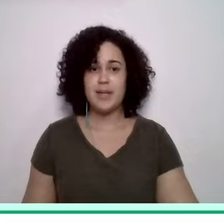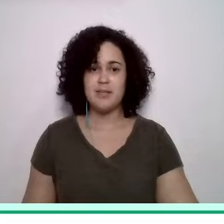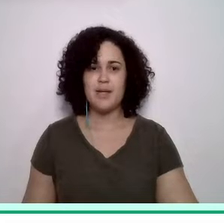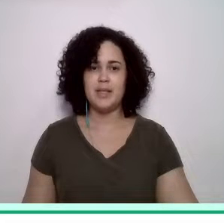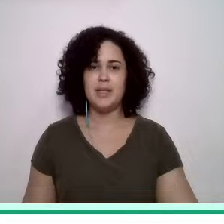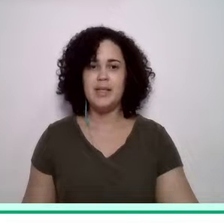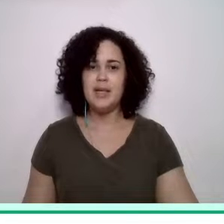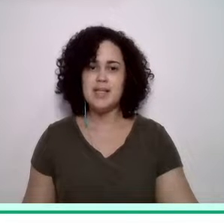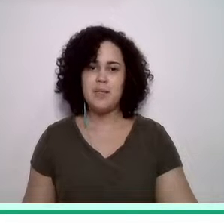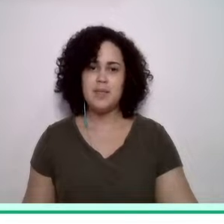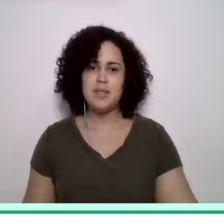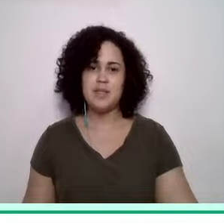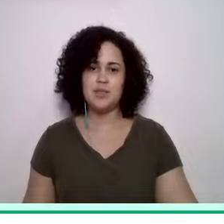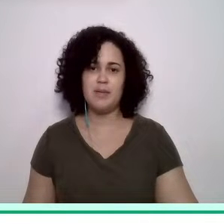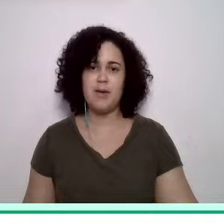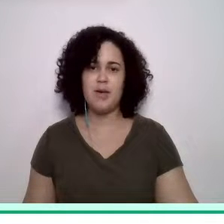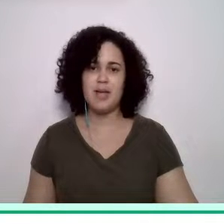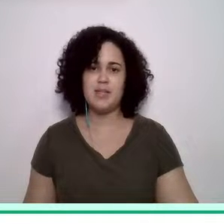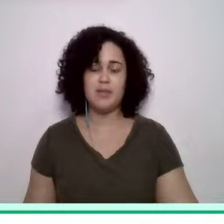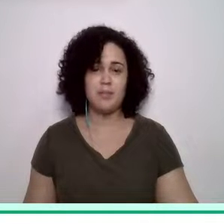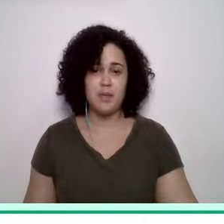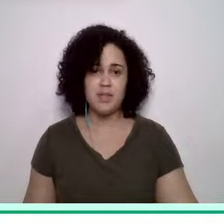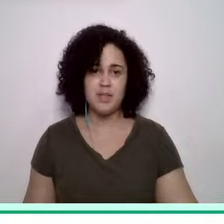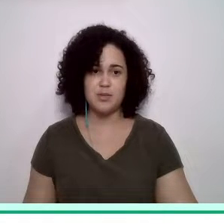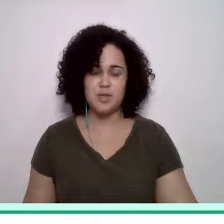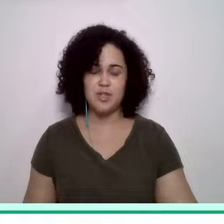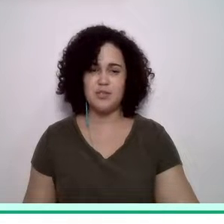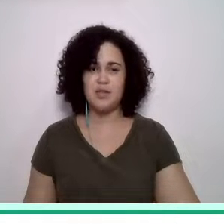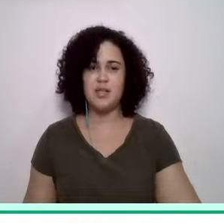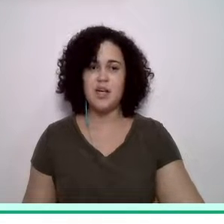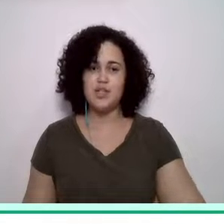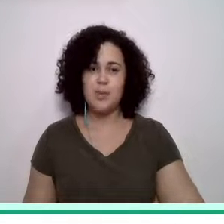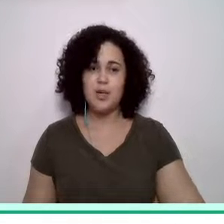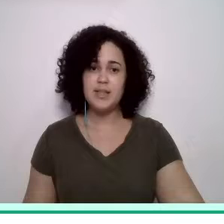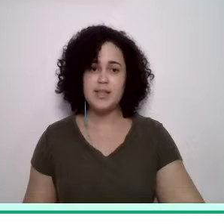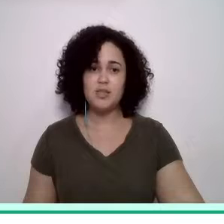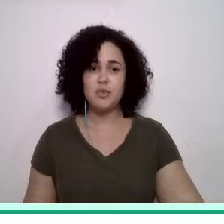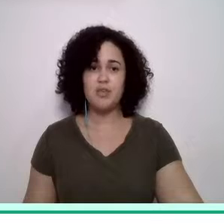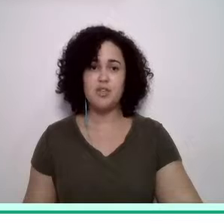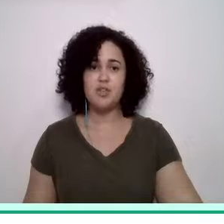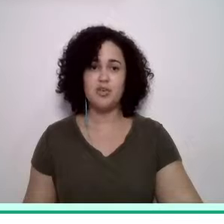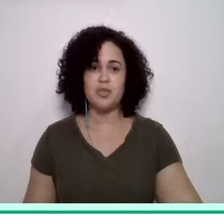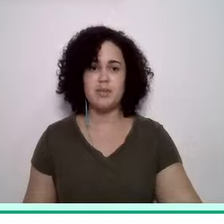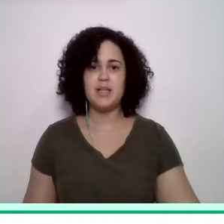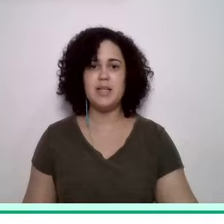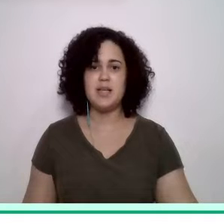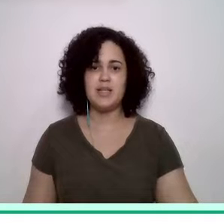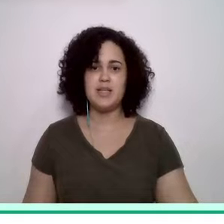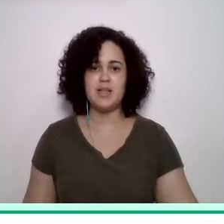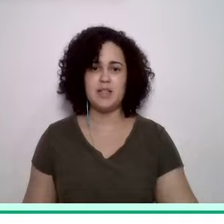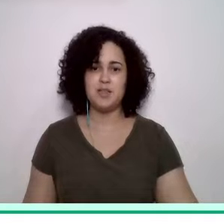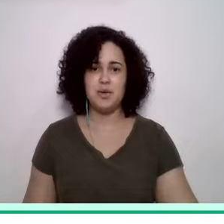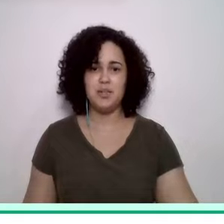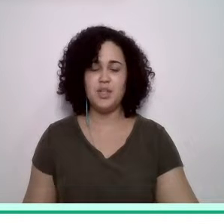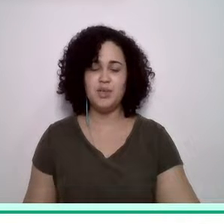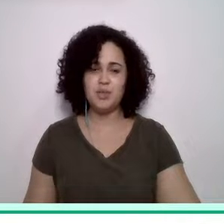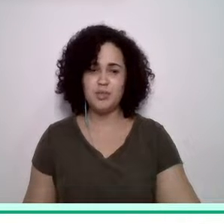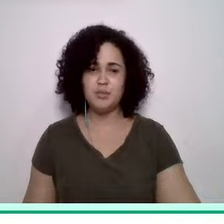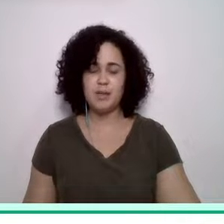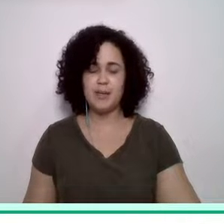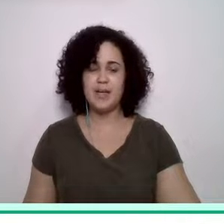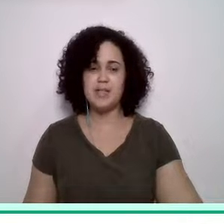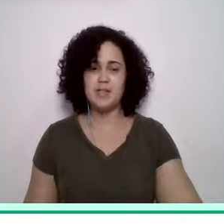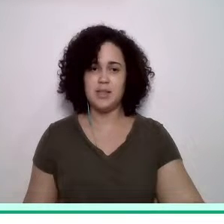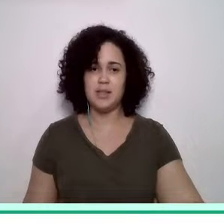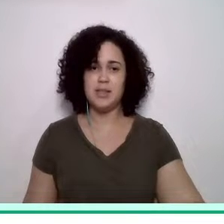Meu nome é Liz Marina e essa é a apresentação do trabalho realizado na minha iniciação científica sob a orientação dos professores doutores Maria das Graças Andrade Corne e Rodolfo